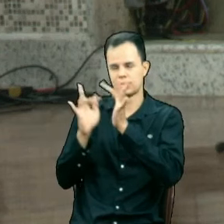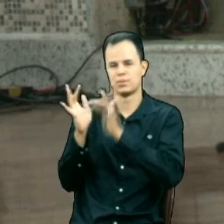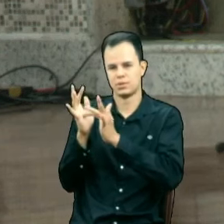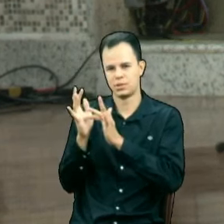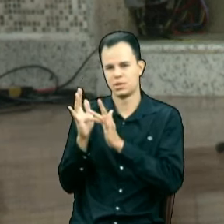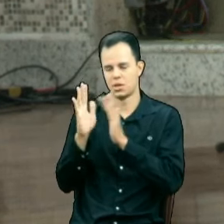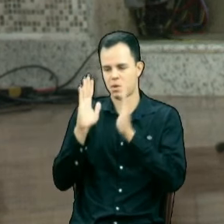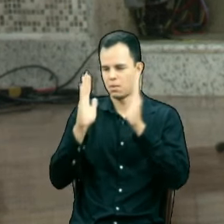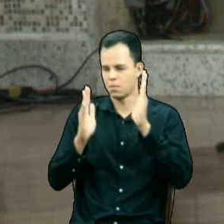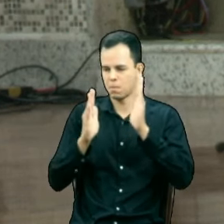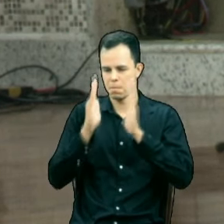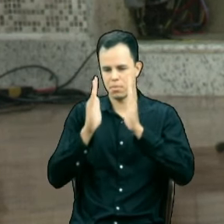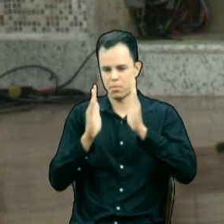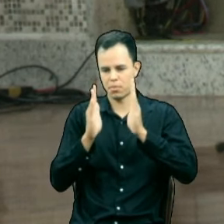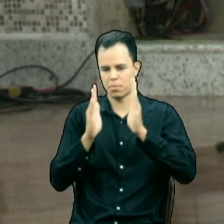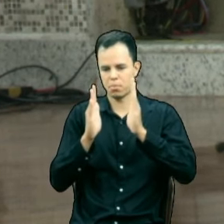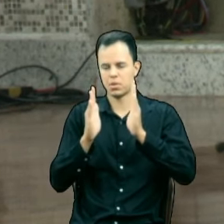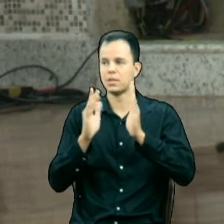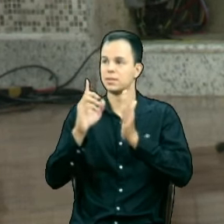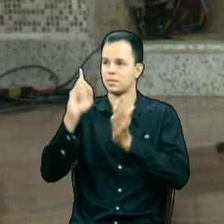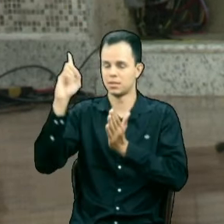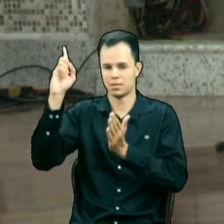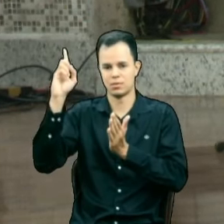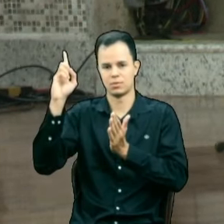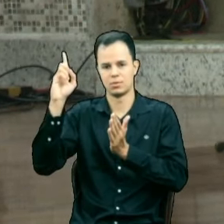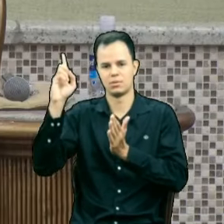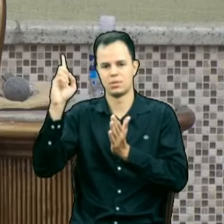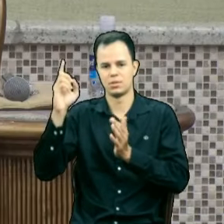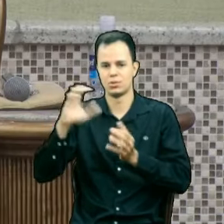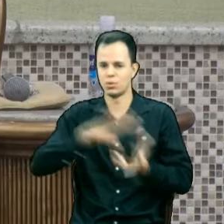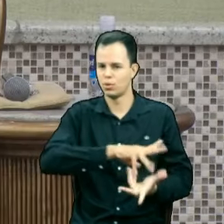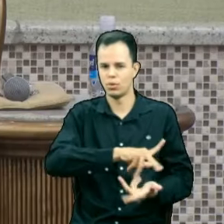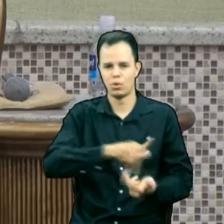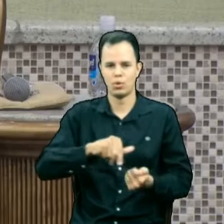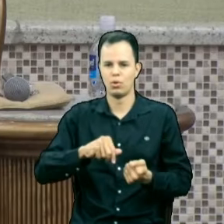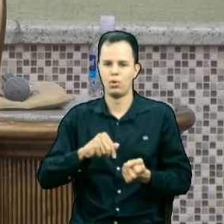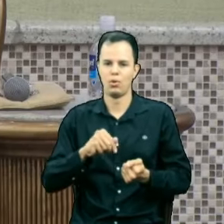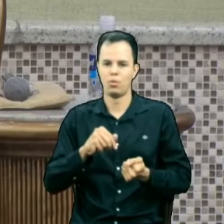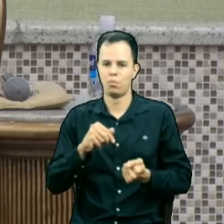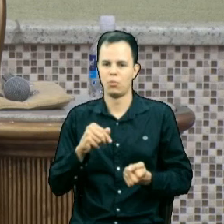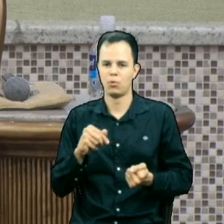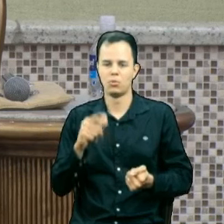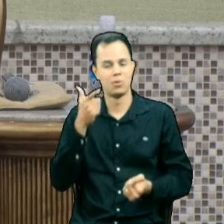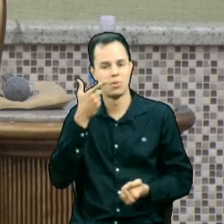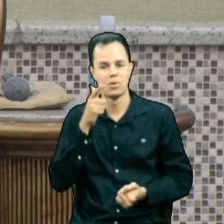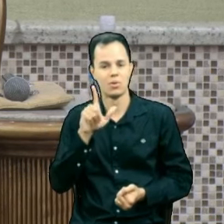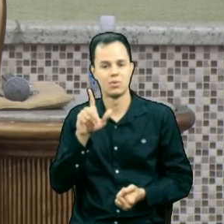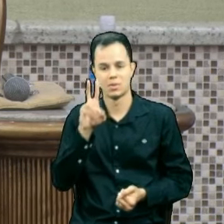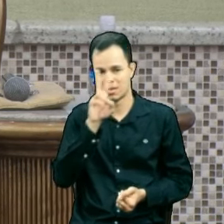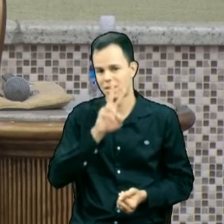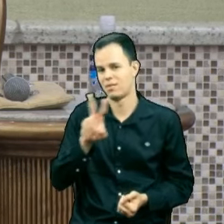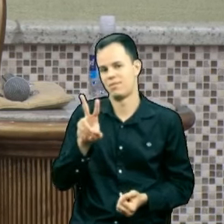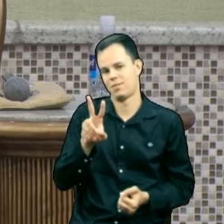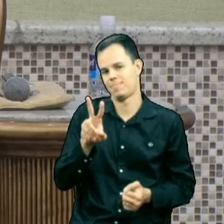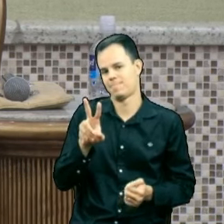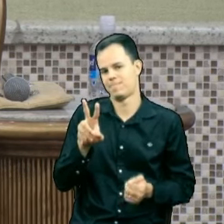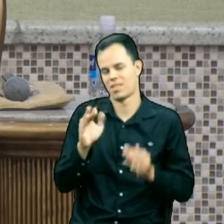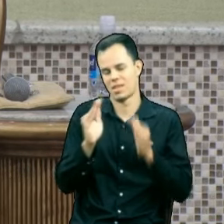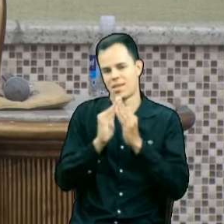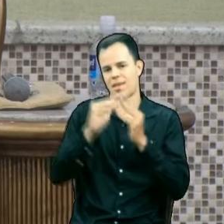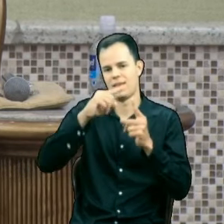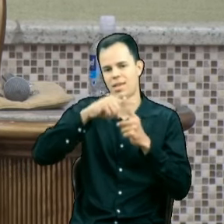Cristo aí esse mundo não suporta nem olhar para nós a Jesus tira a igreja daqui